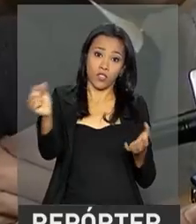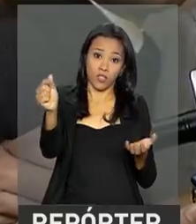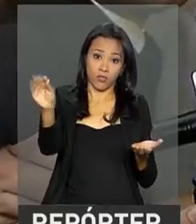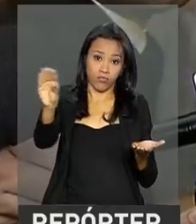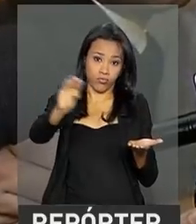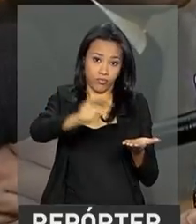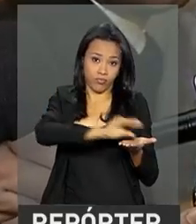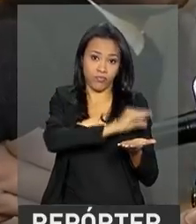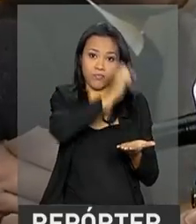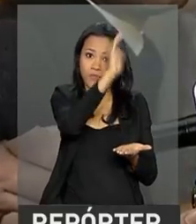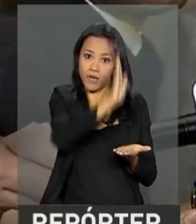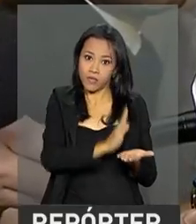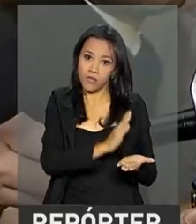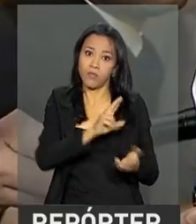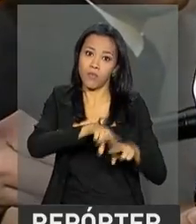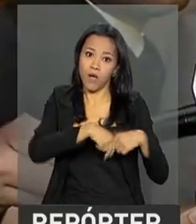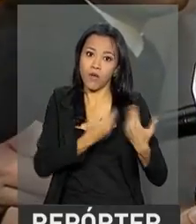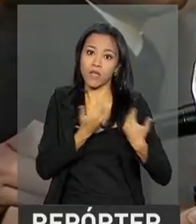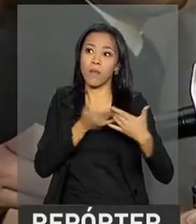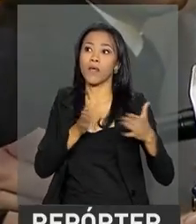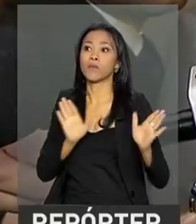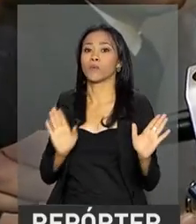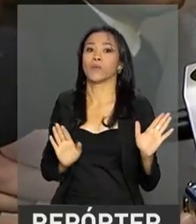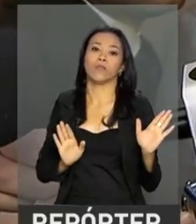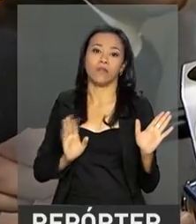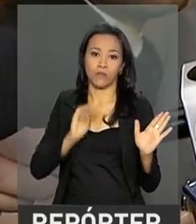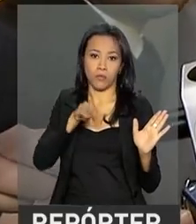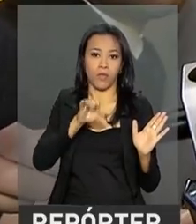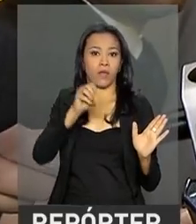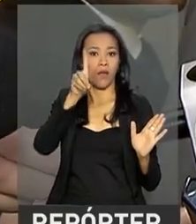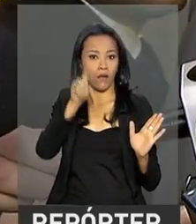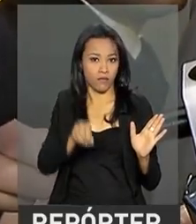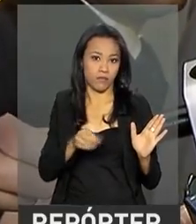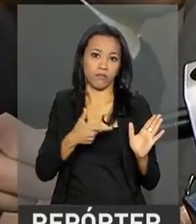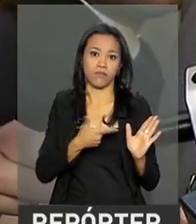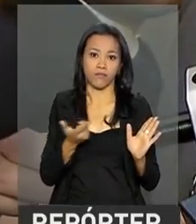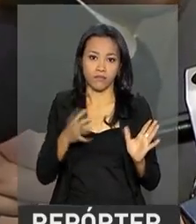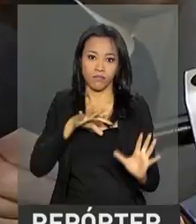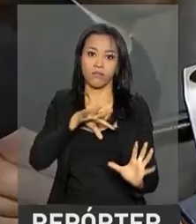face da abertura que nós fizemos para o mercado nacional, naturalmente, para o mercado estrangeiro.